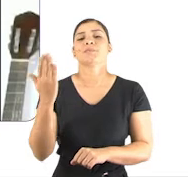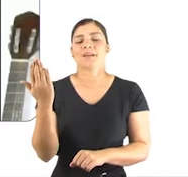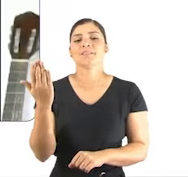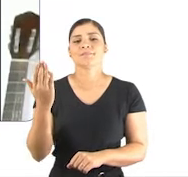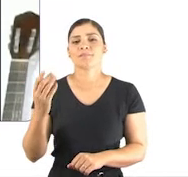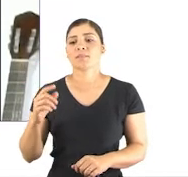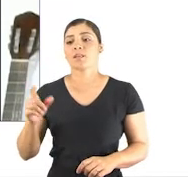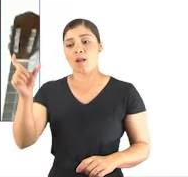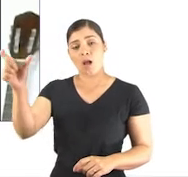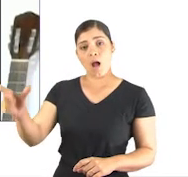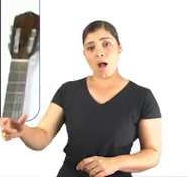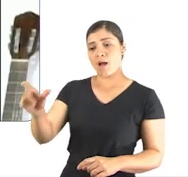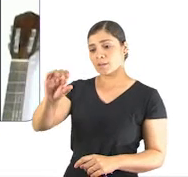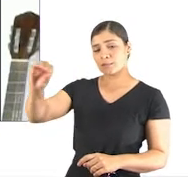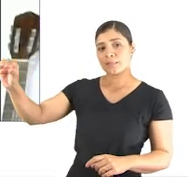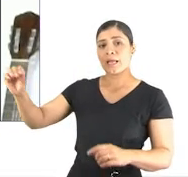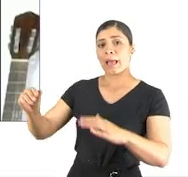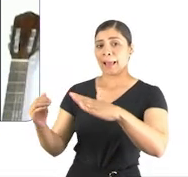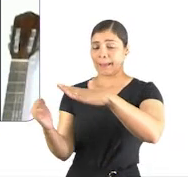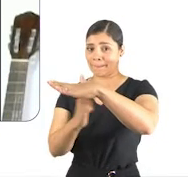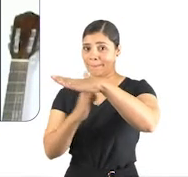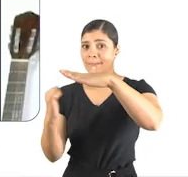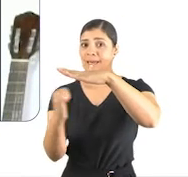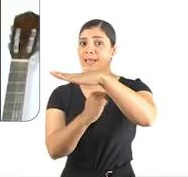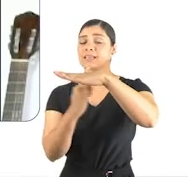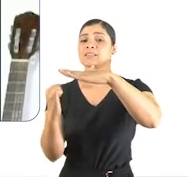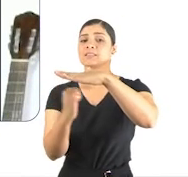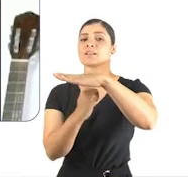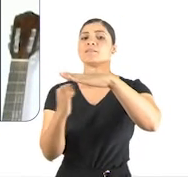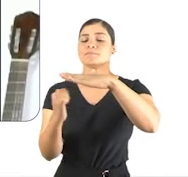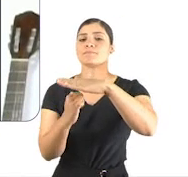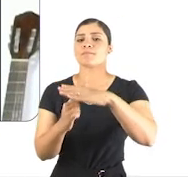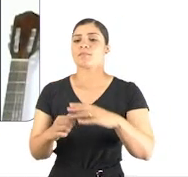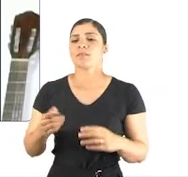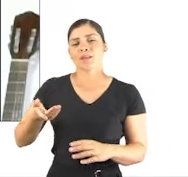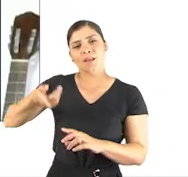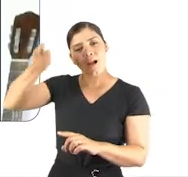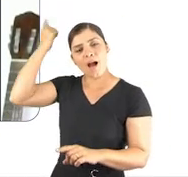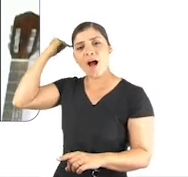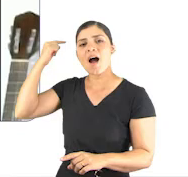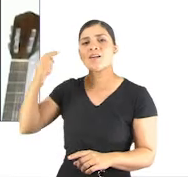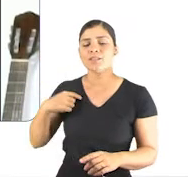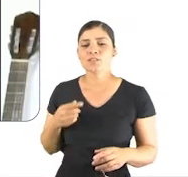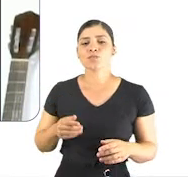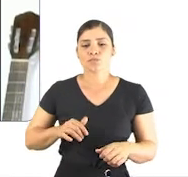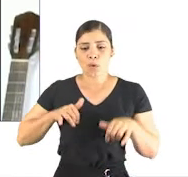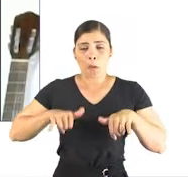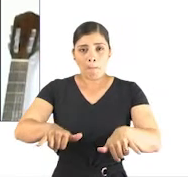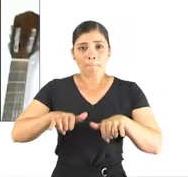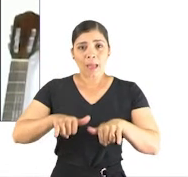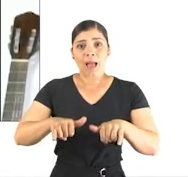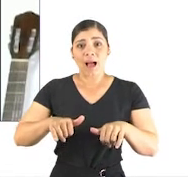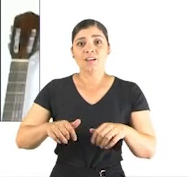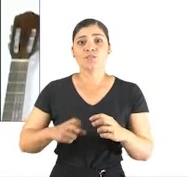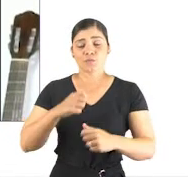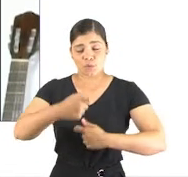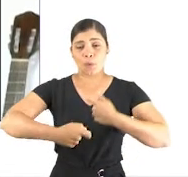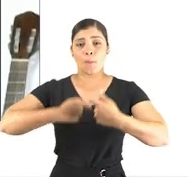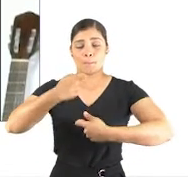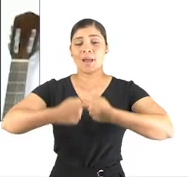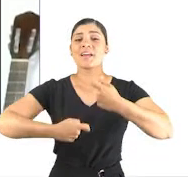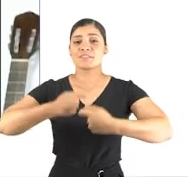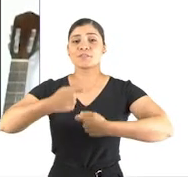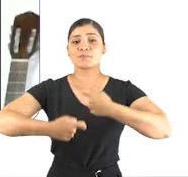época que a gente começou a trabalhar com colocar isso no mercado, né, para os fornecedores nossos,